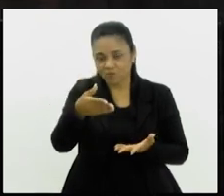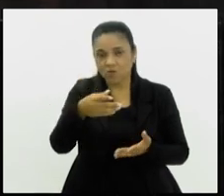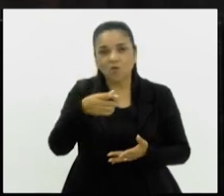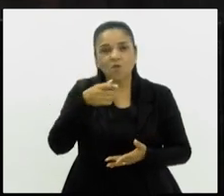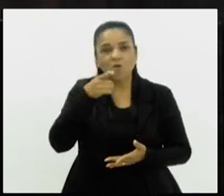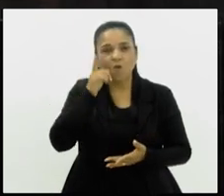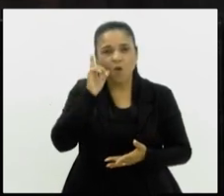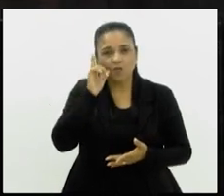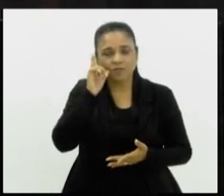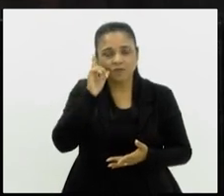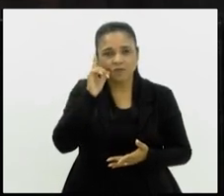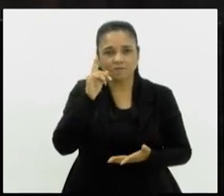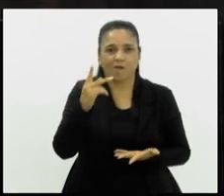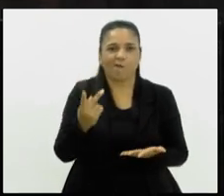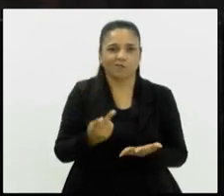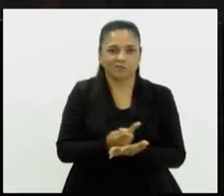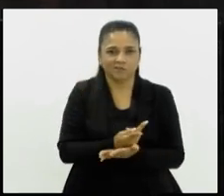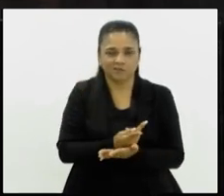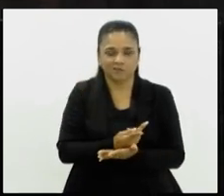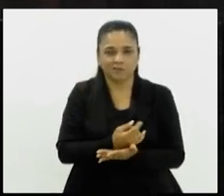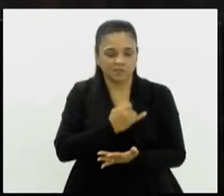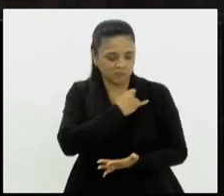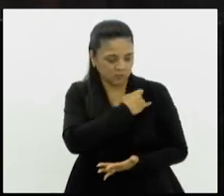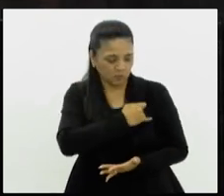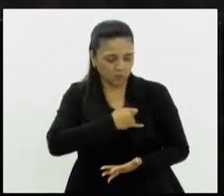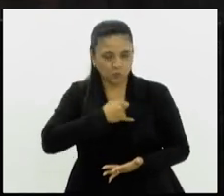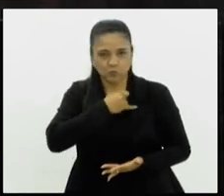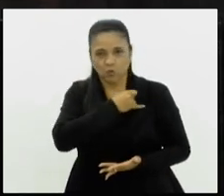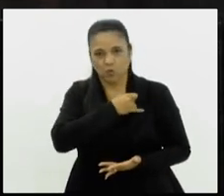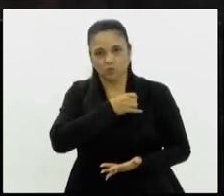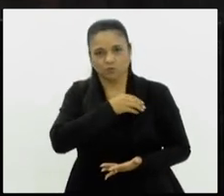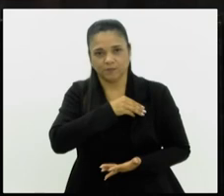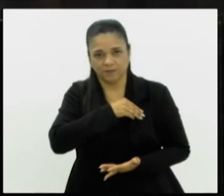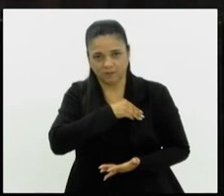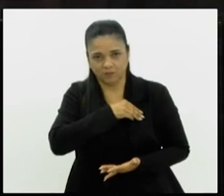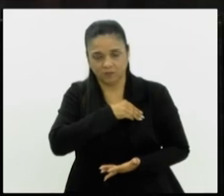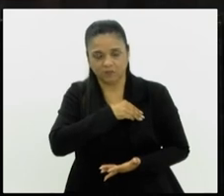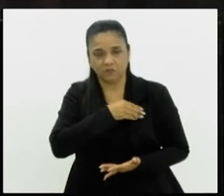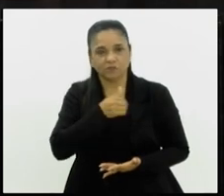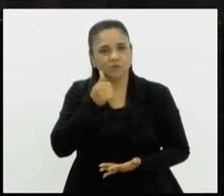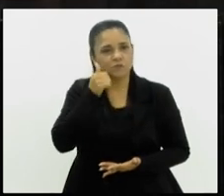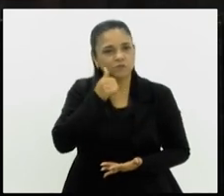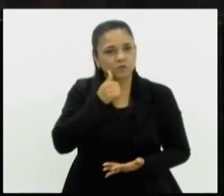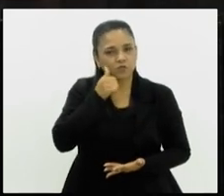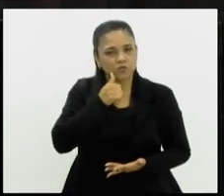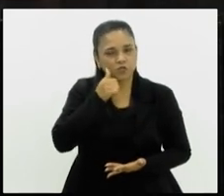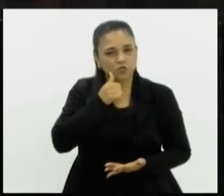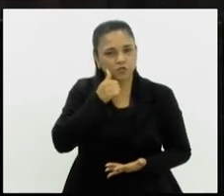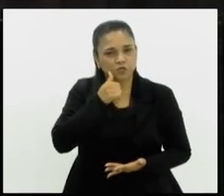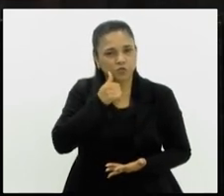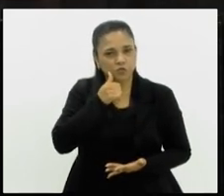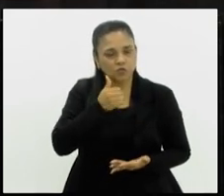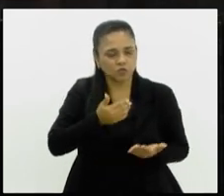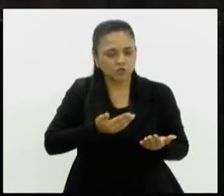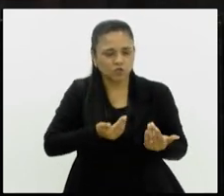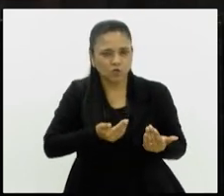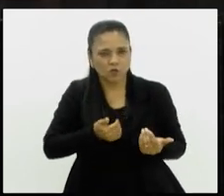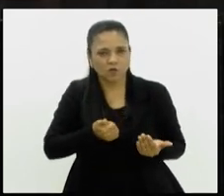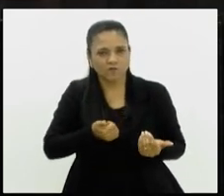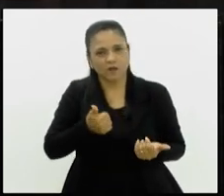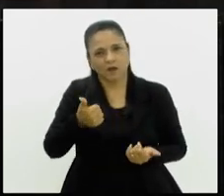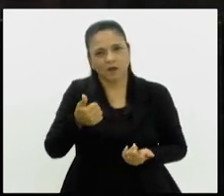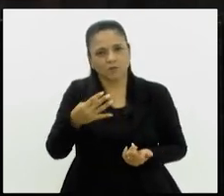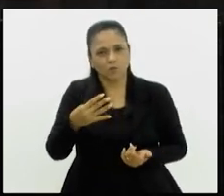ontem em São João de Meriti, quando uma jovem levou